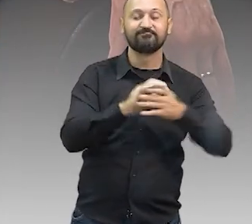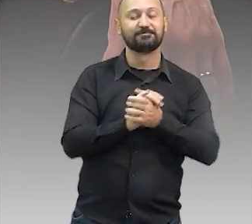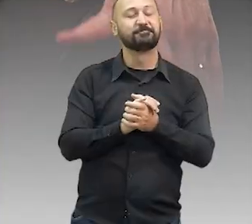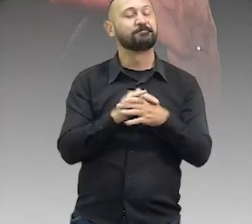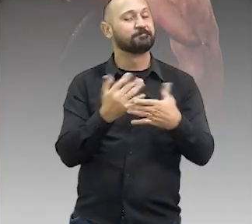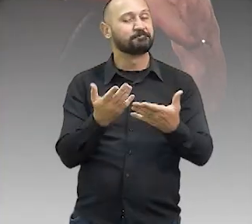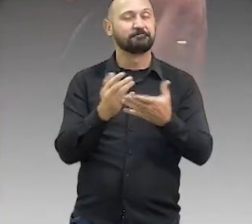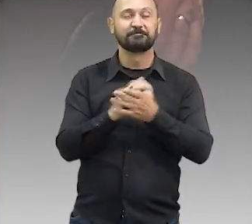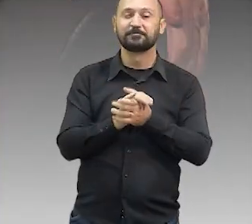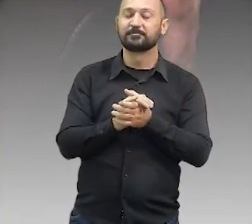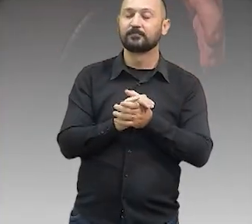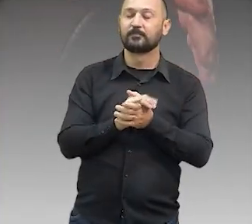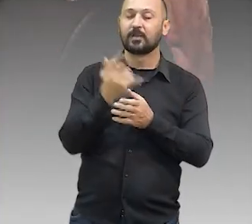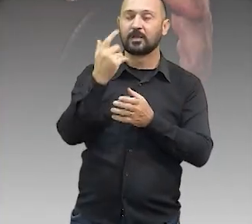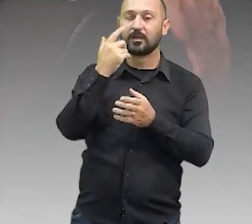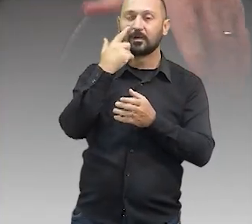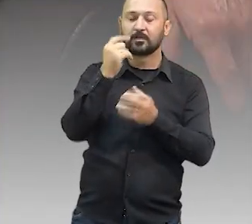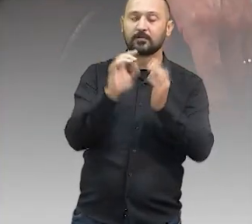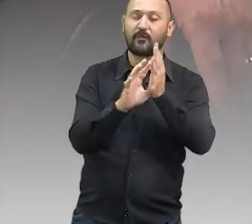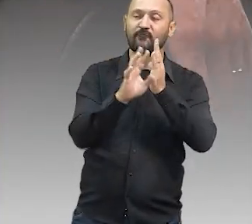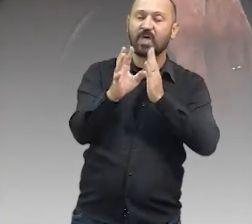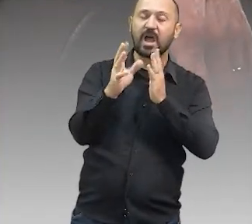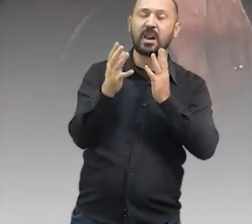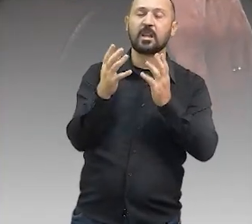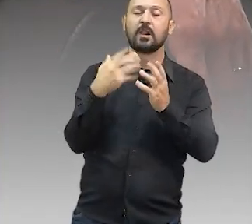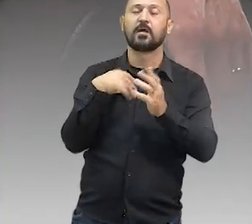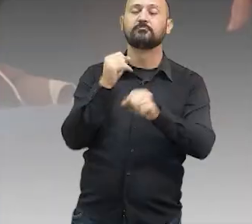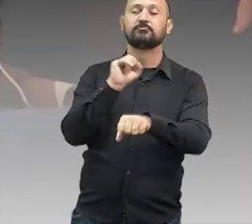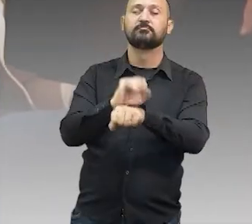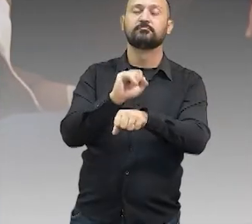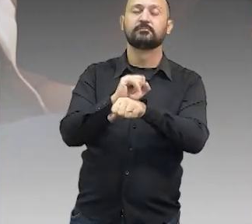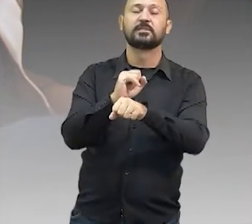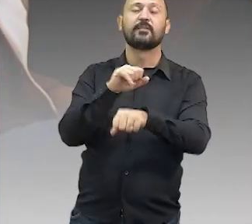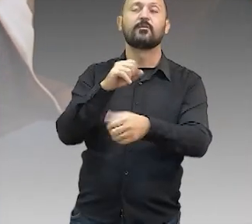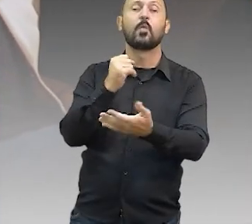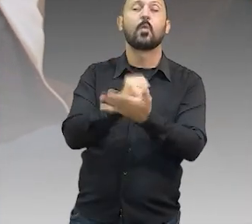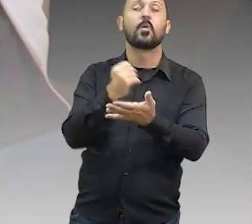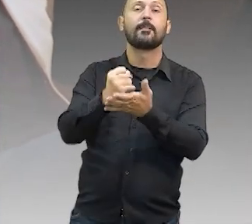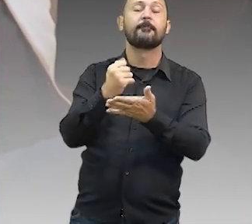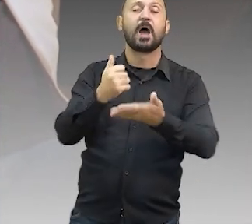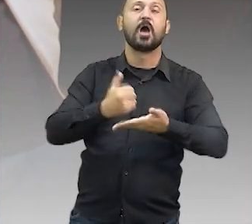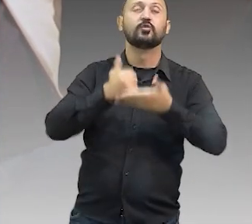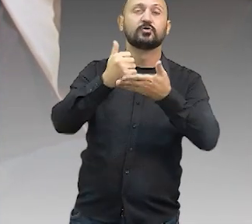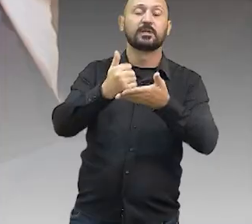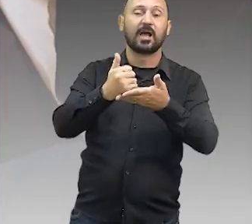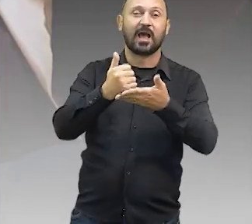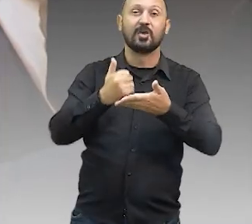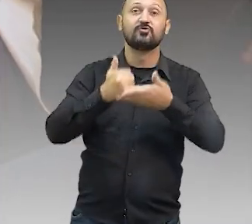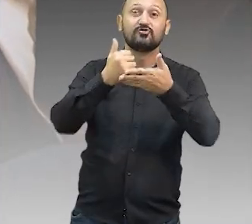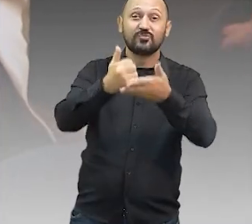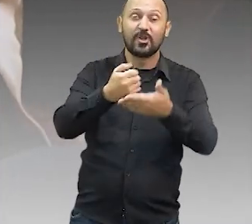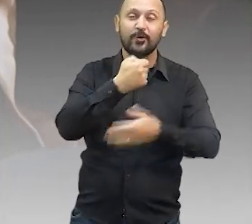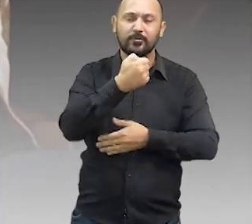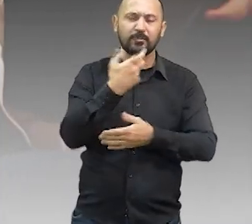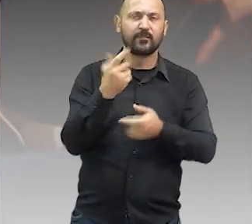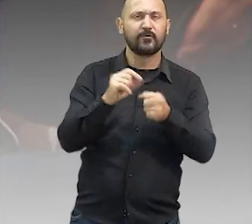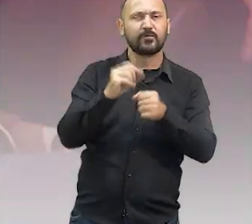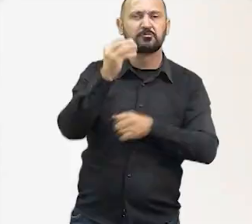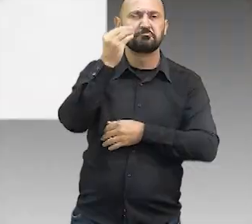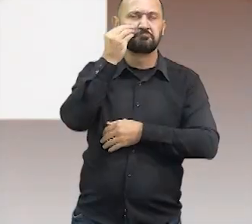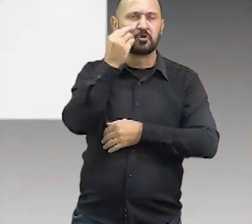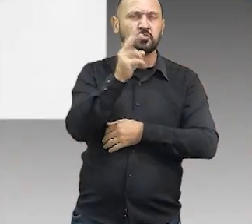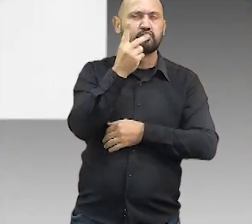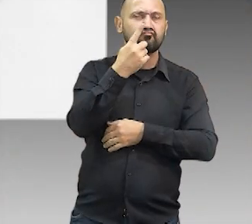e uma fila, eles estavam contratando para auxiliar de reportagem. Fiz um teste,